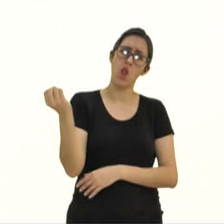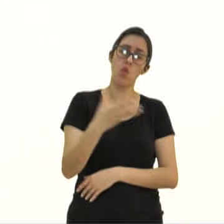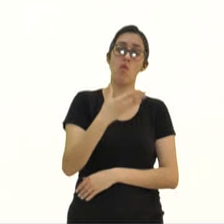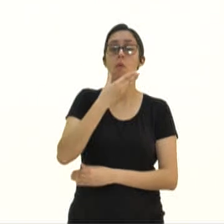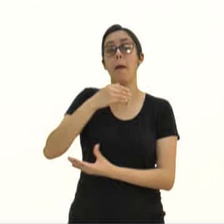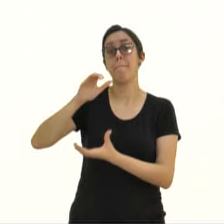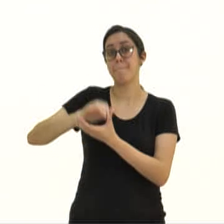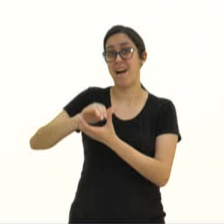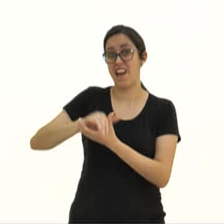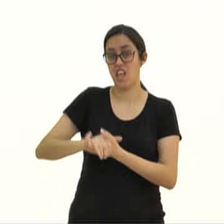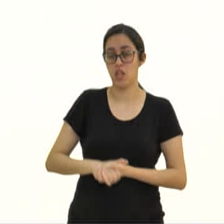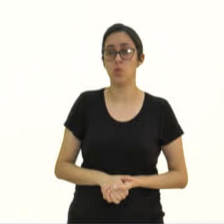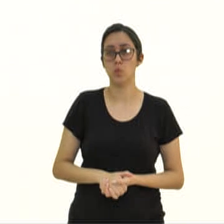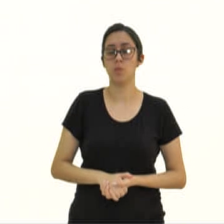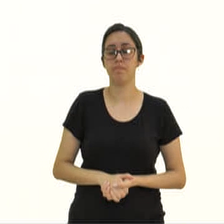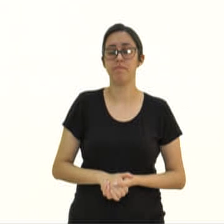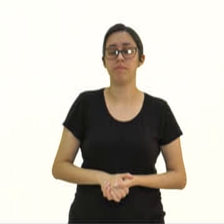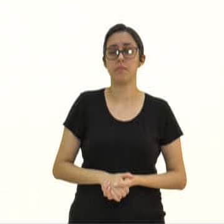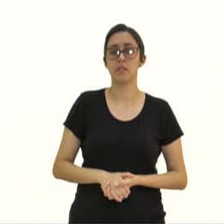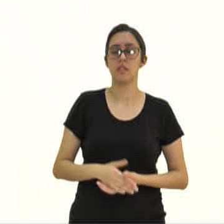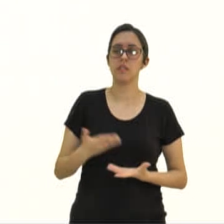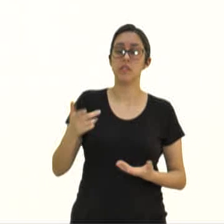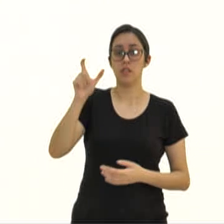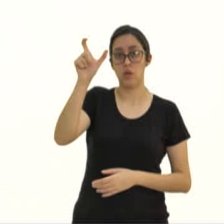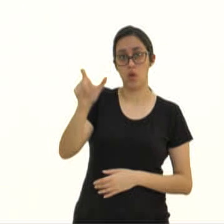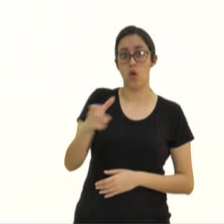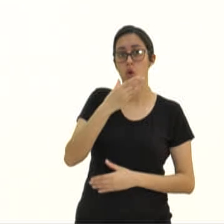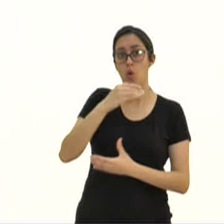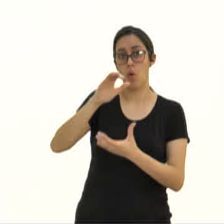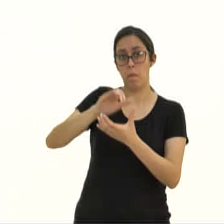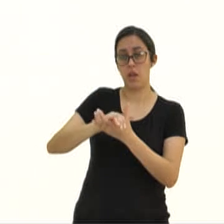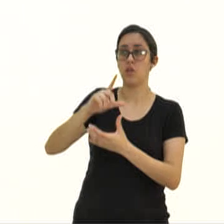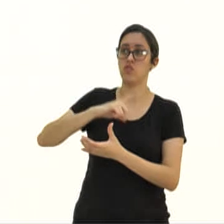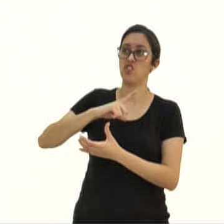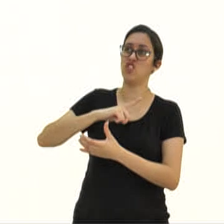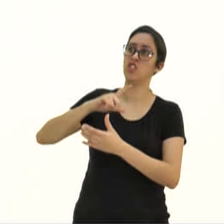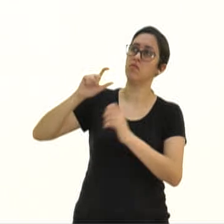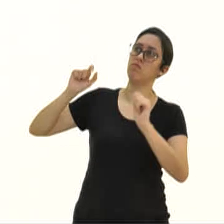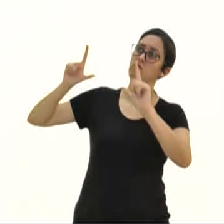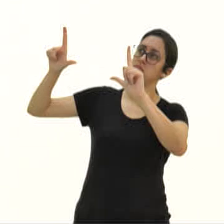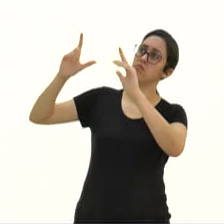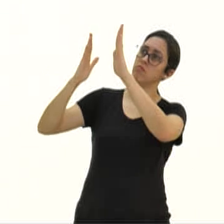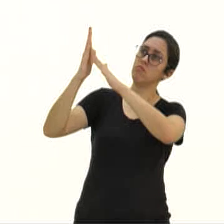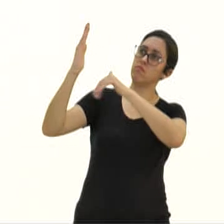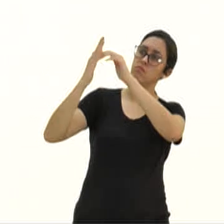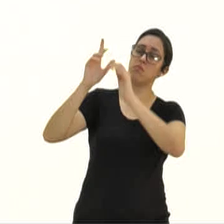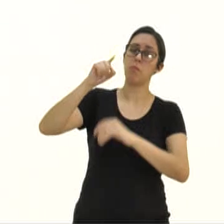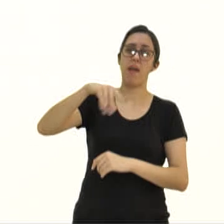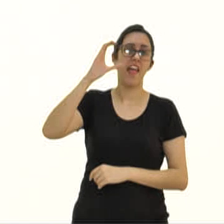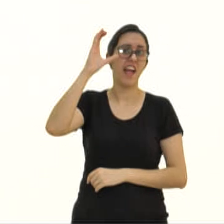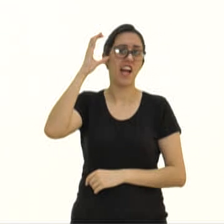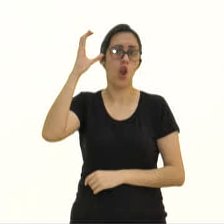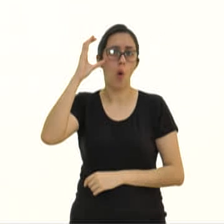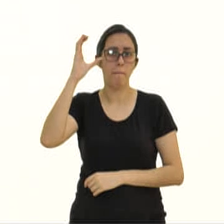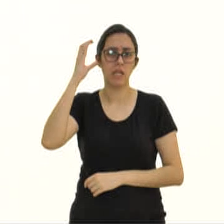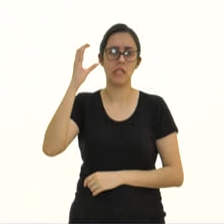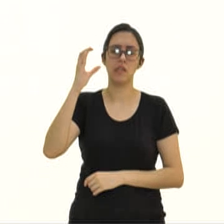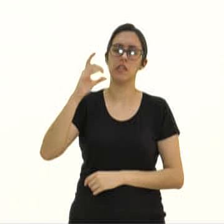principal negócio deste homem. Um representava a Cleópatra. Não me recordo o assunto do outro, mas eram